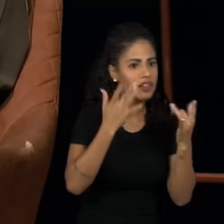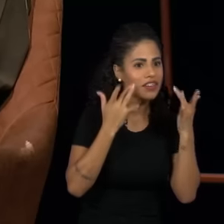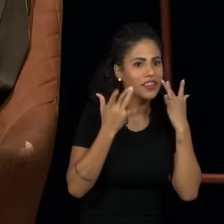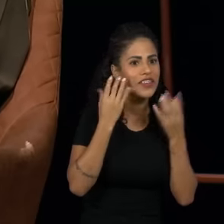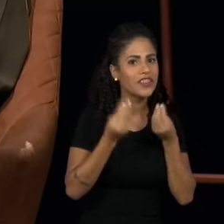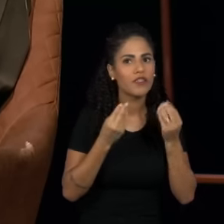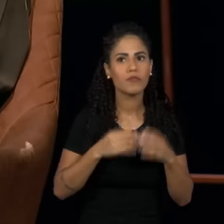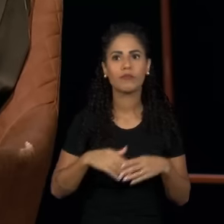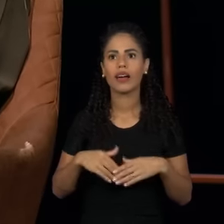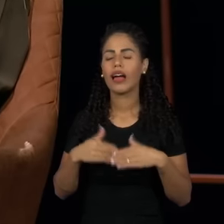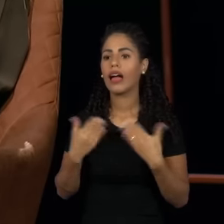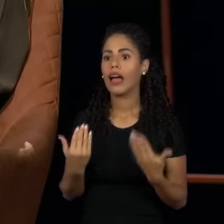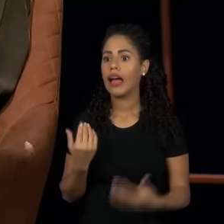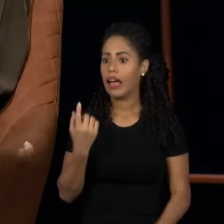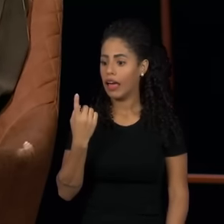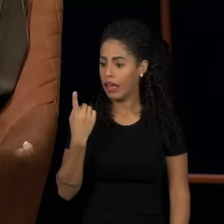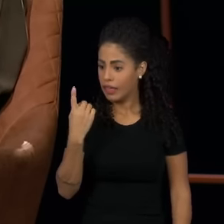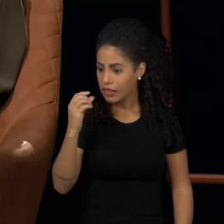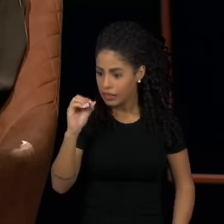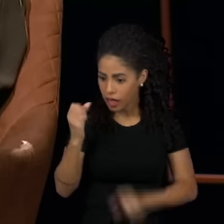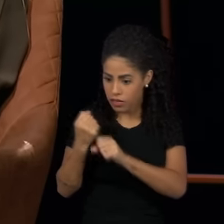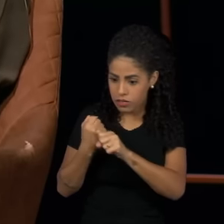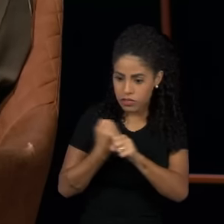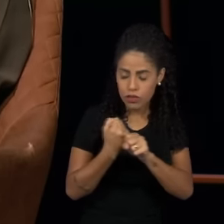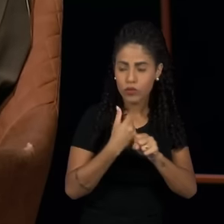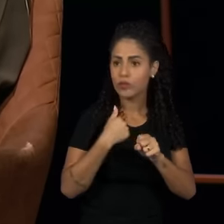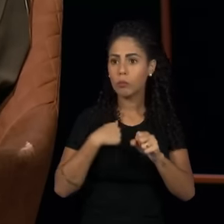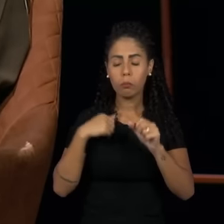Olha, 10 anos eu também não percebi.